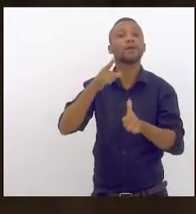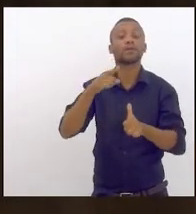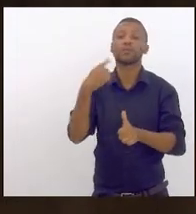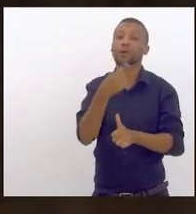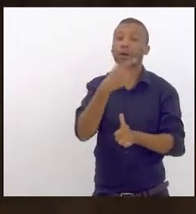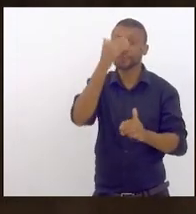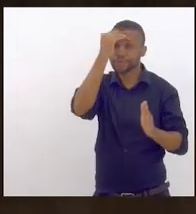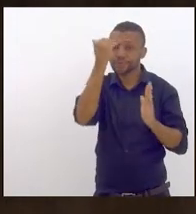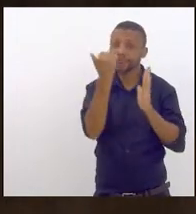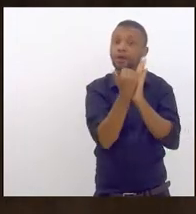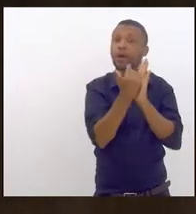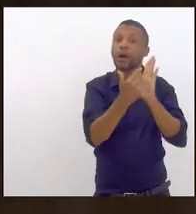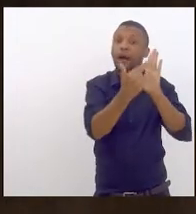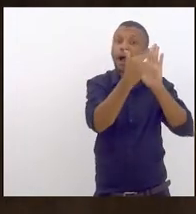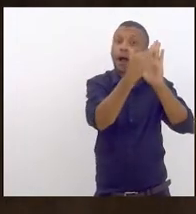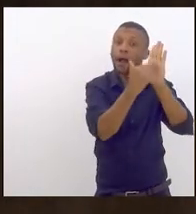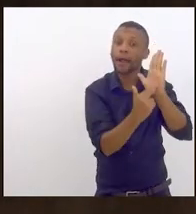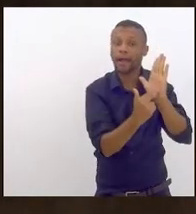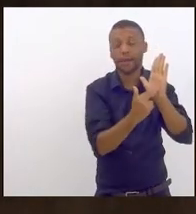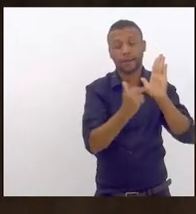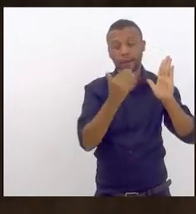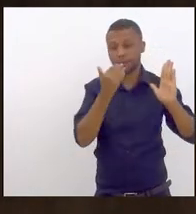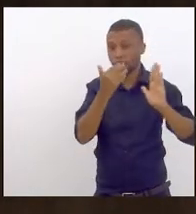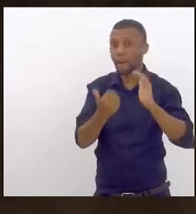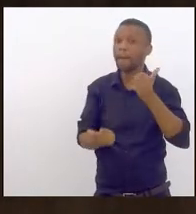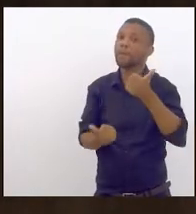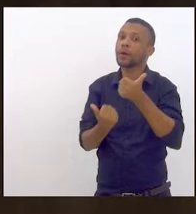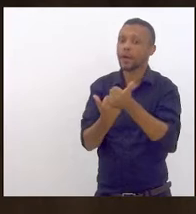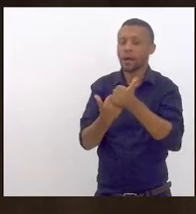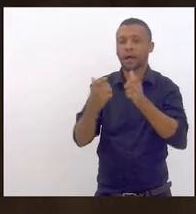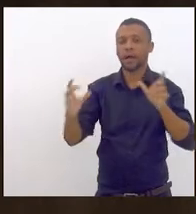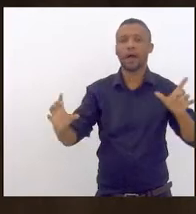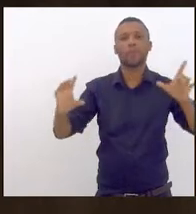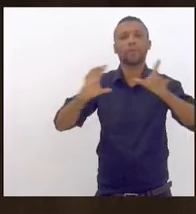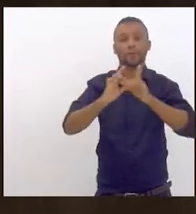manda a rotina, porque eu ia dar pela anexação.